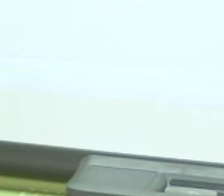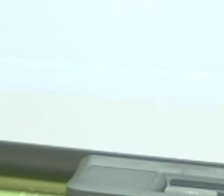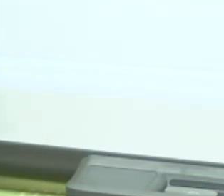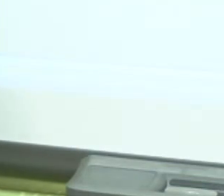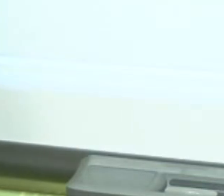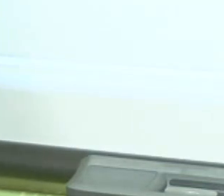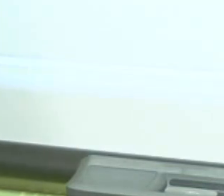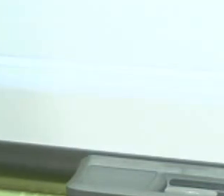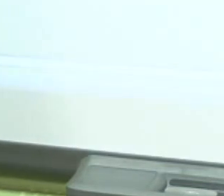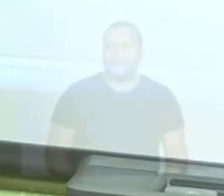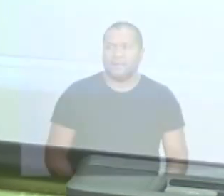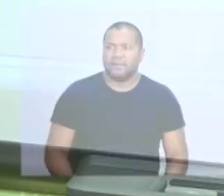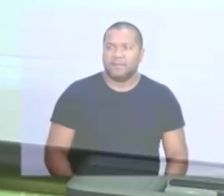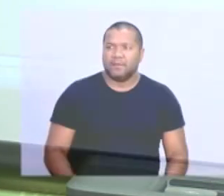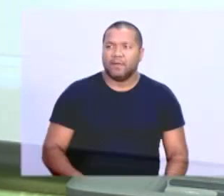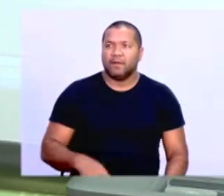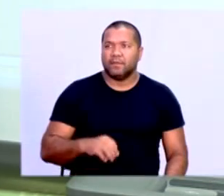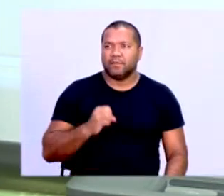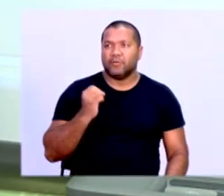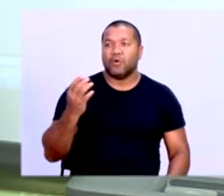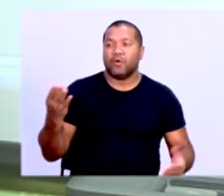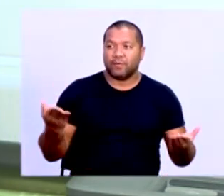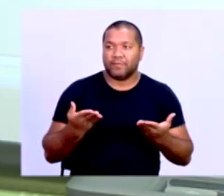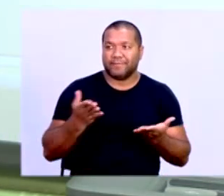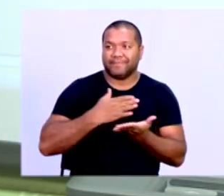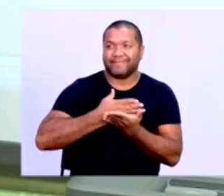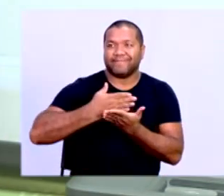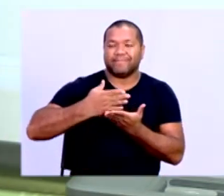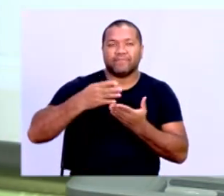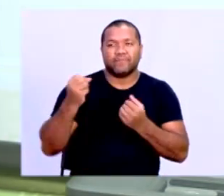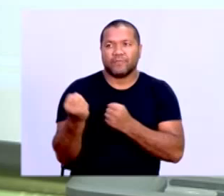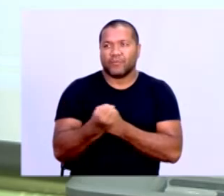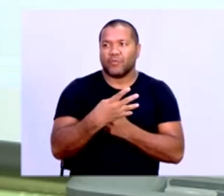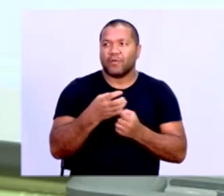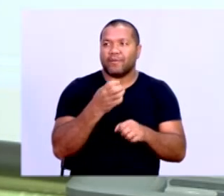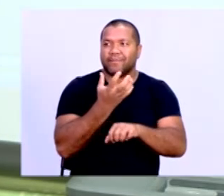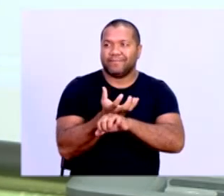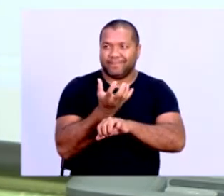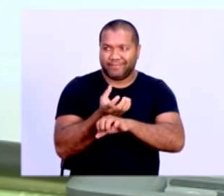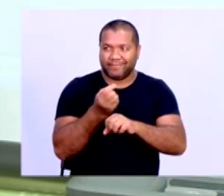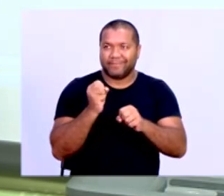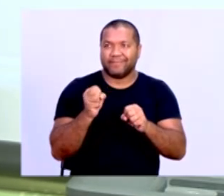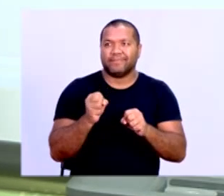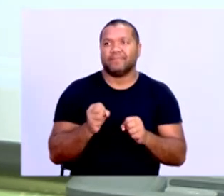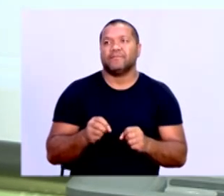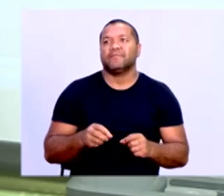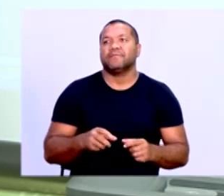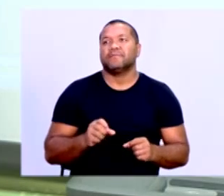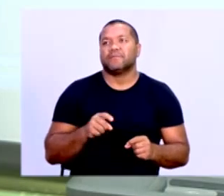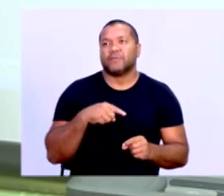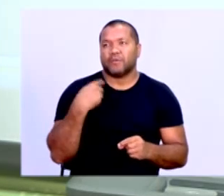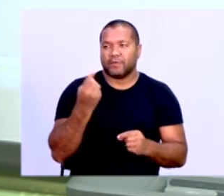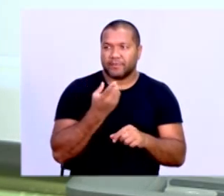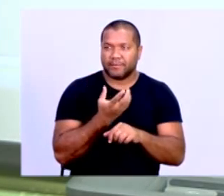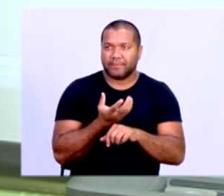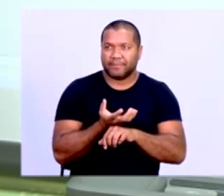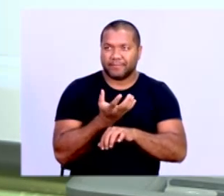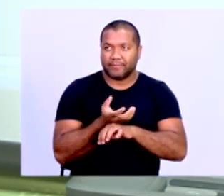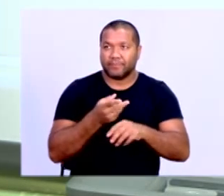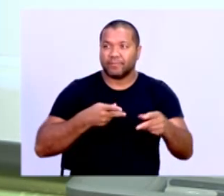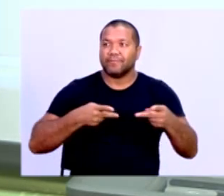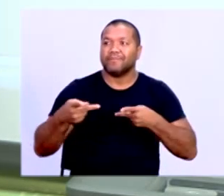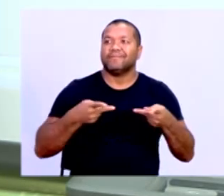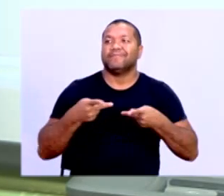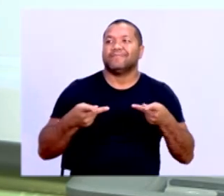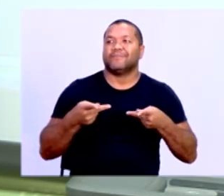Bom, de volta aqui, nós vamos hoje iniciar uma nova disciplina da nossa matéria de